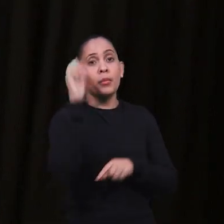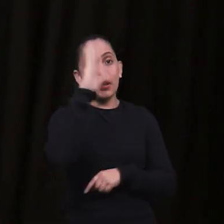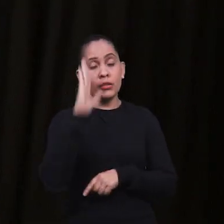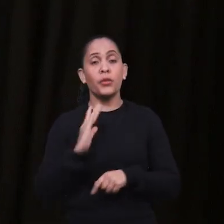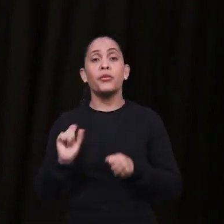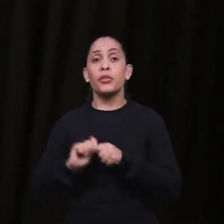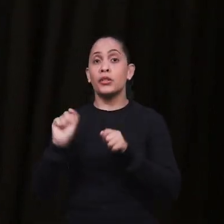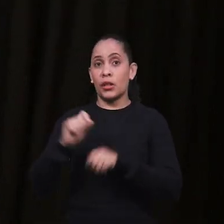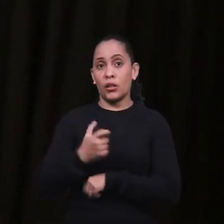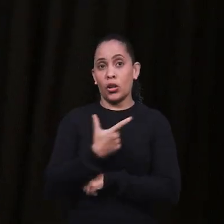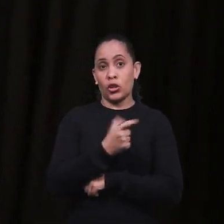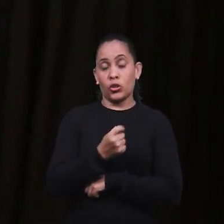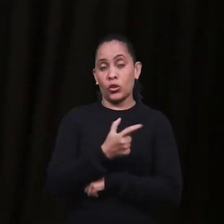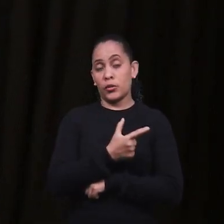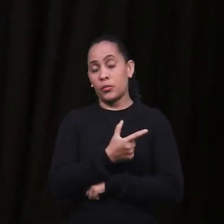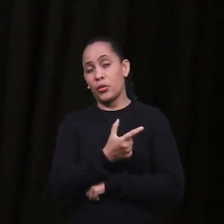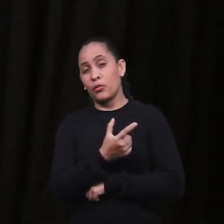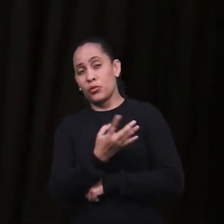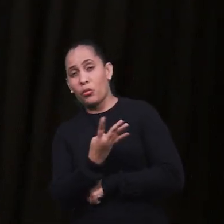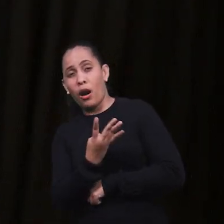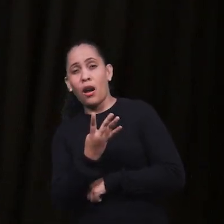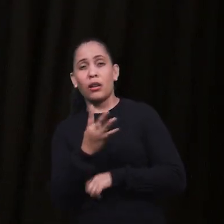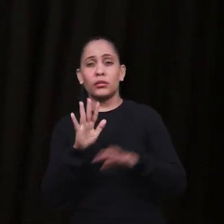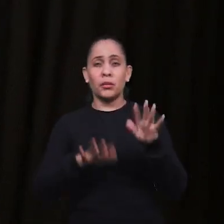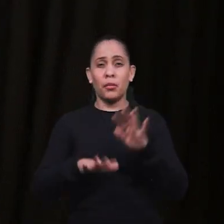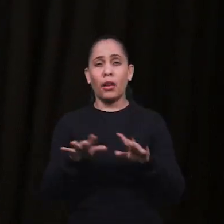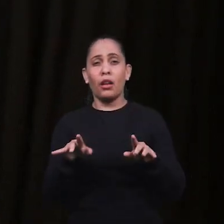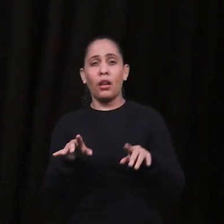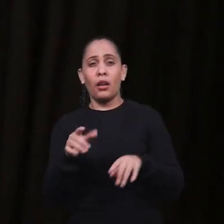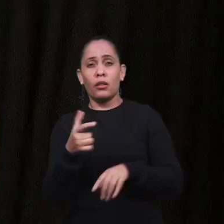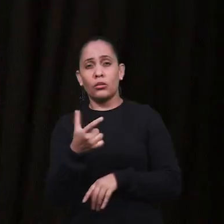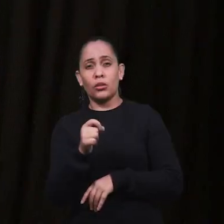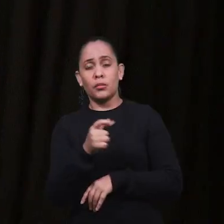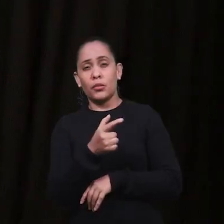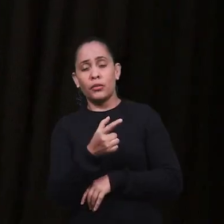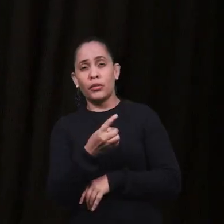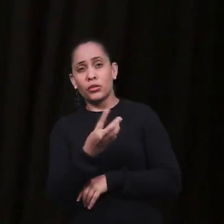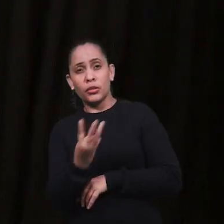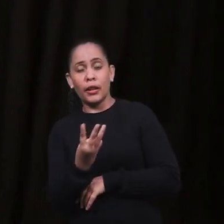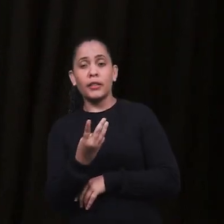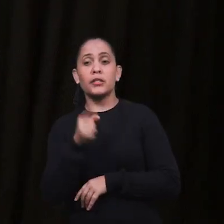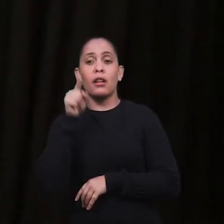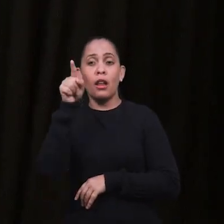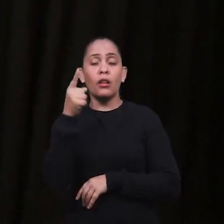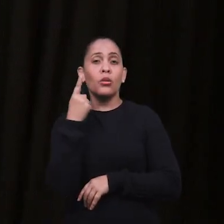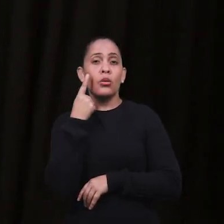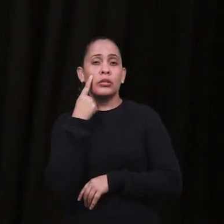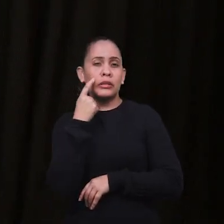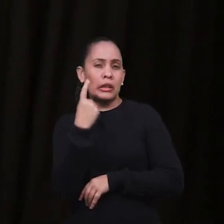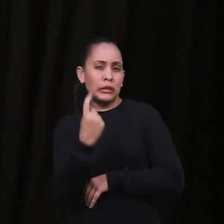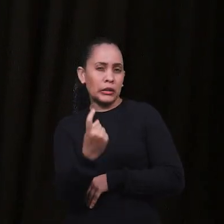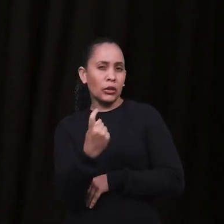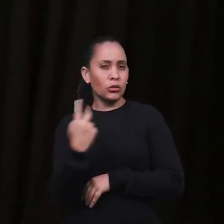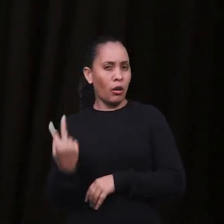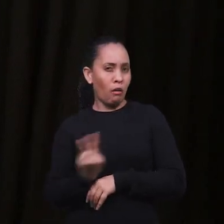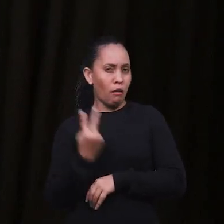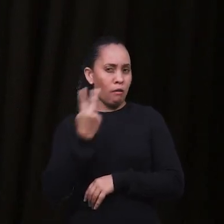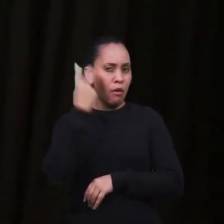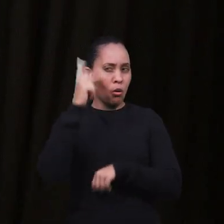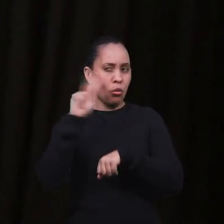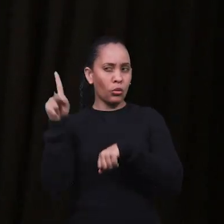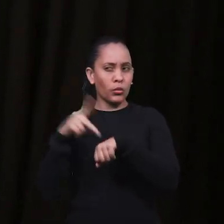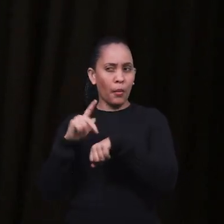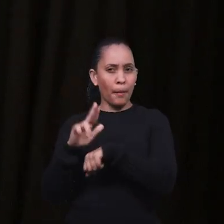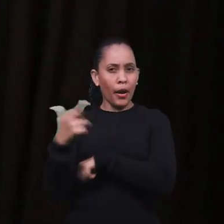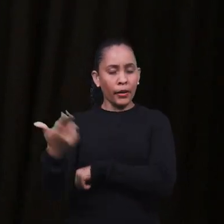o Brasil fez em 2024 e um restinho de 23? Embarcou tudo. Tinha um preço interessante lá fora, tivemos problemas